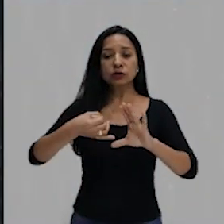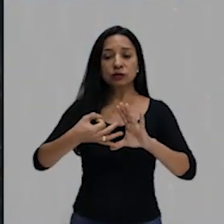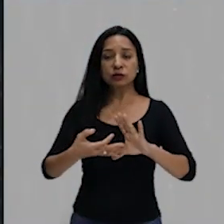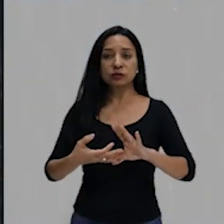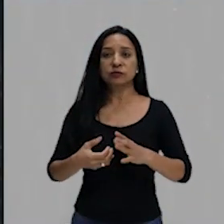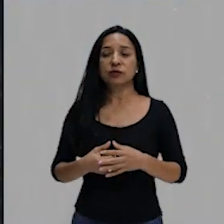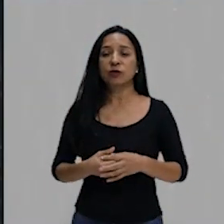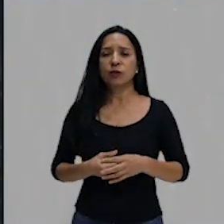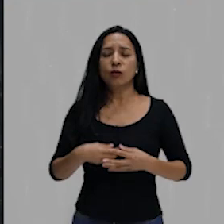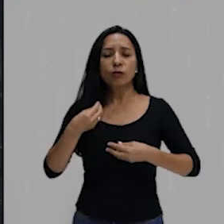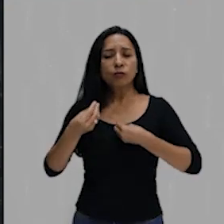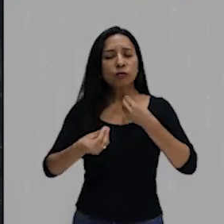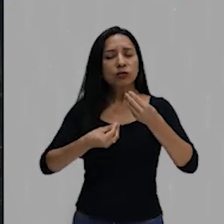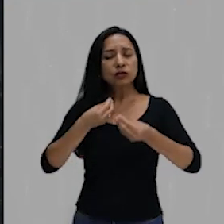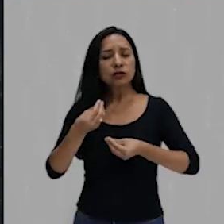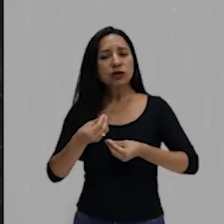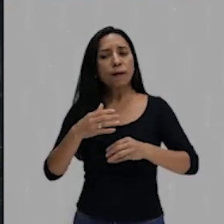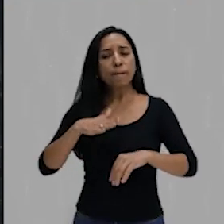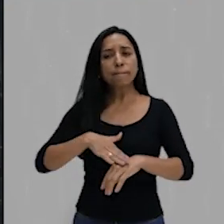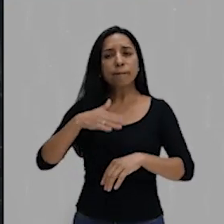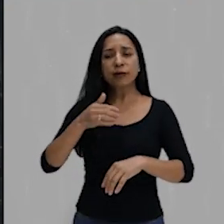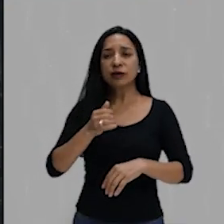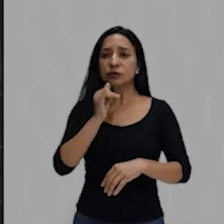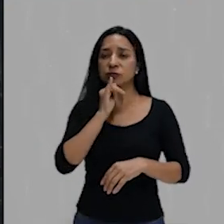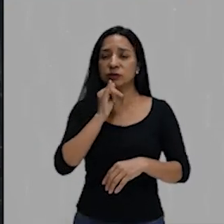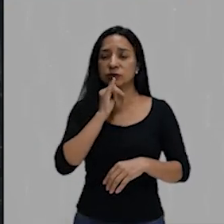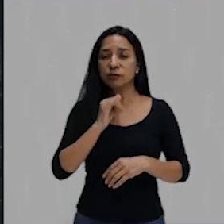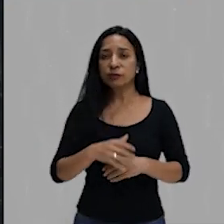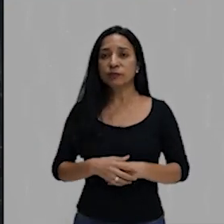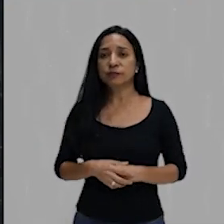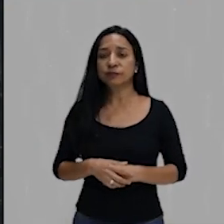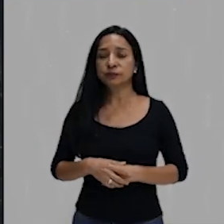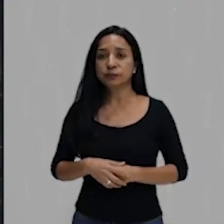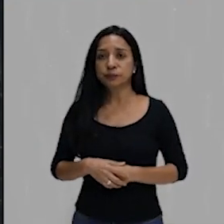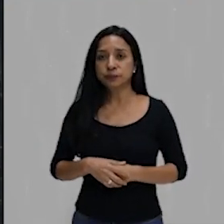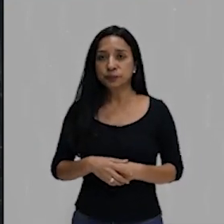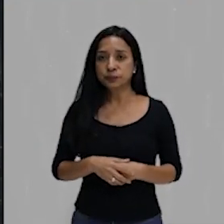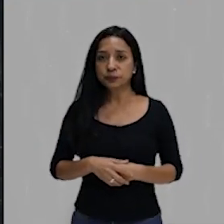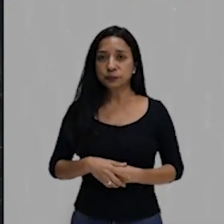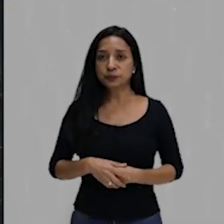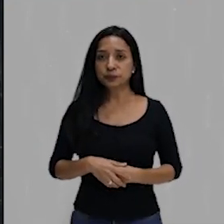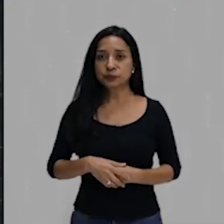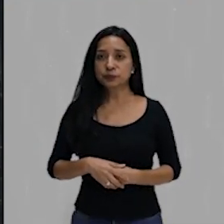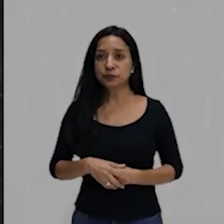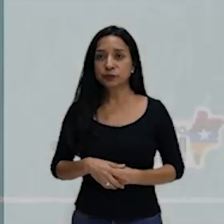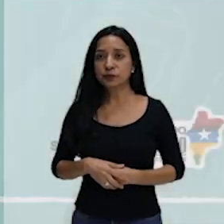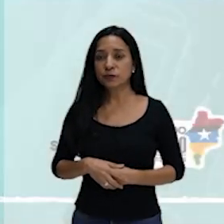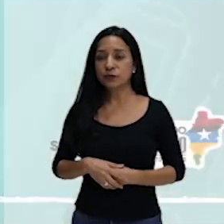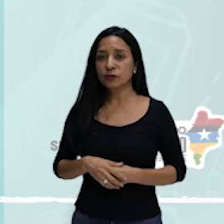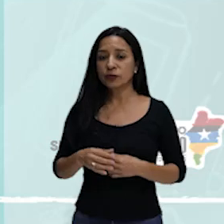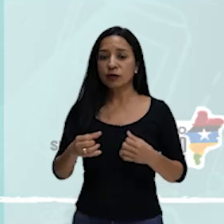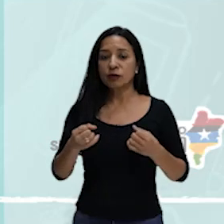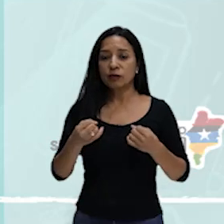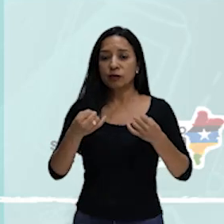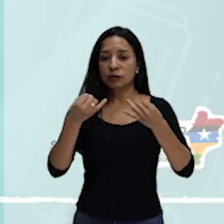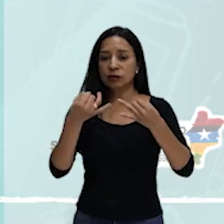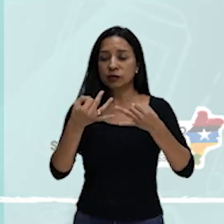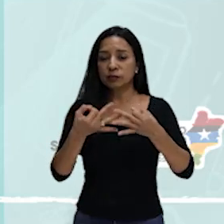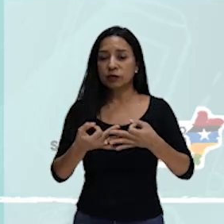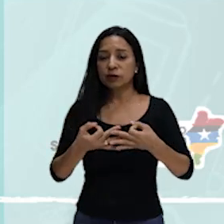da gente falar sobre esses casos, né? Lá quando a gente estava falando sobre